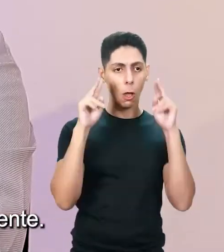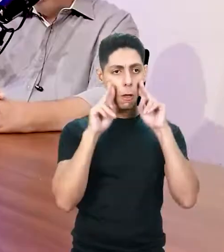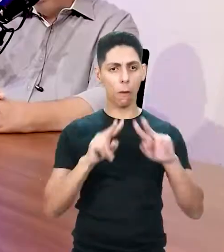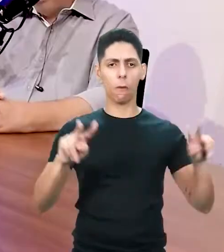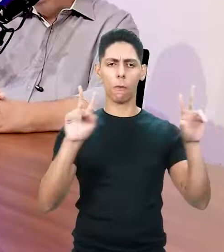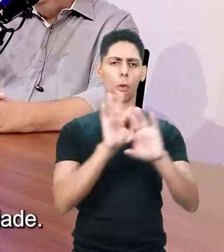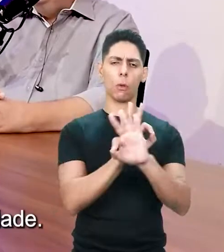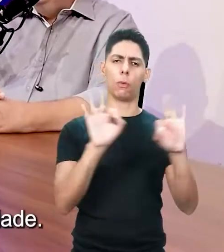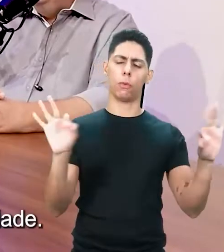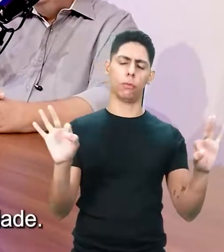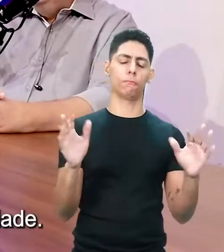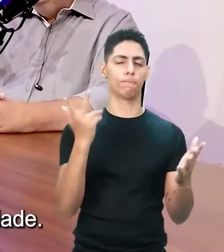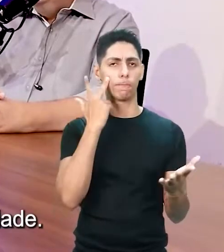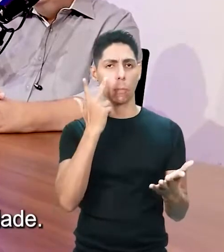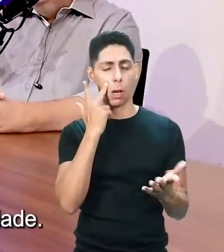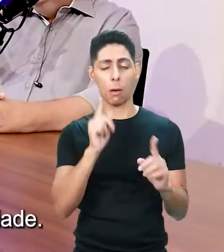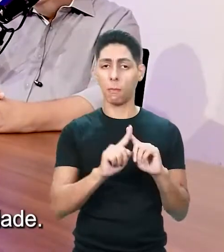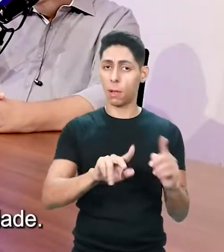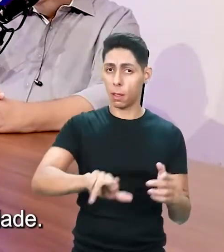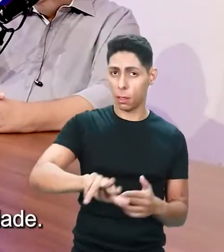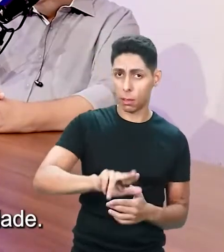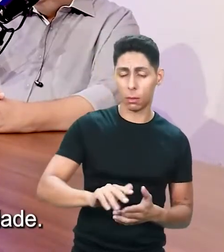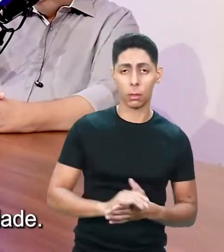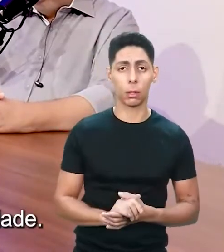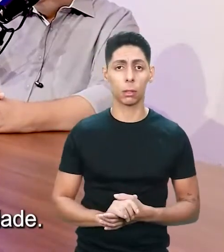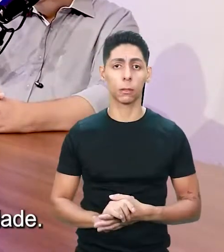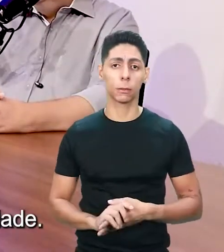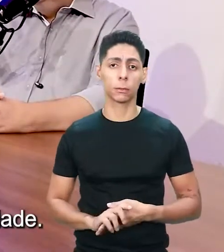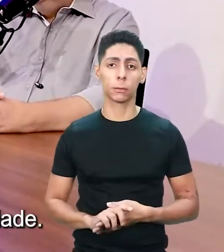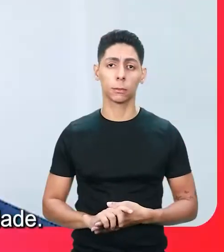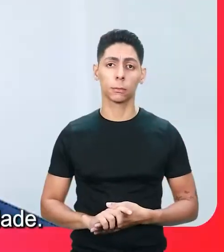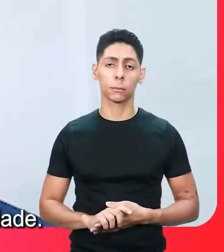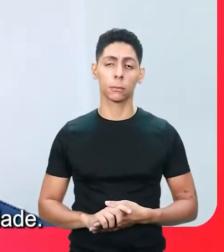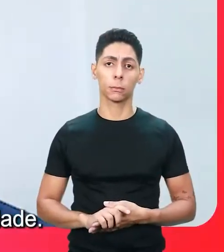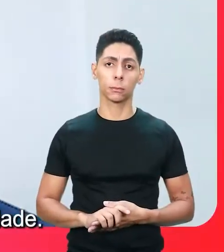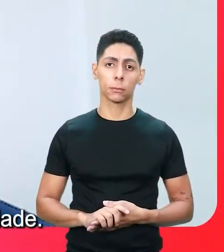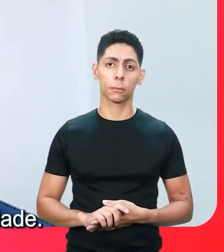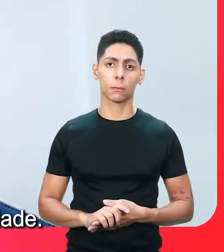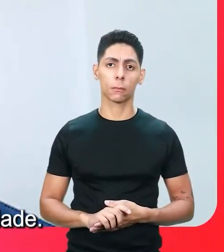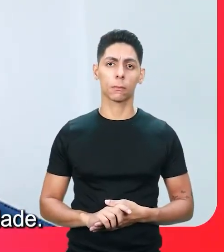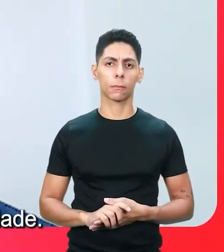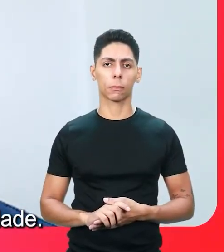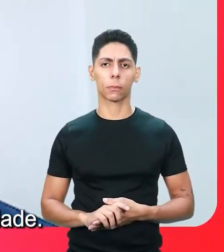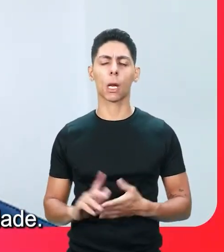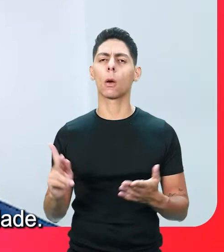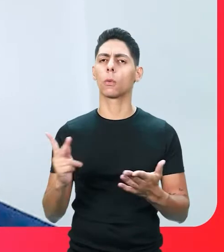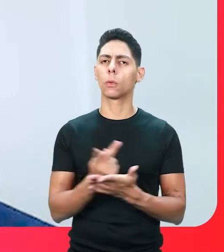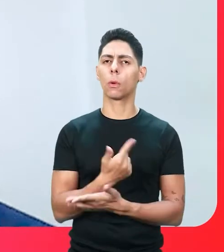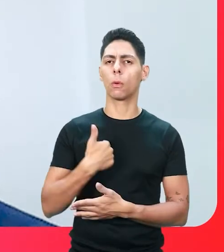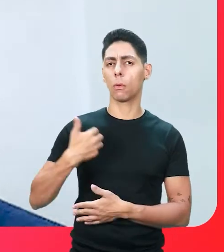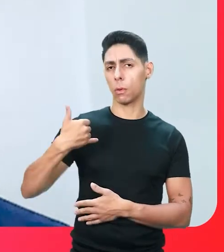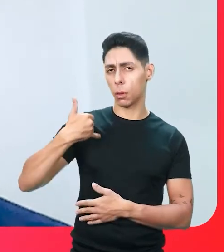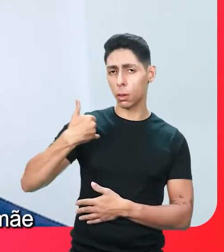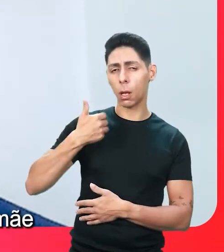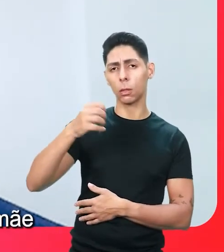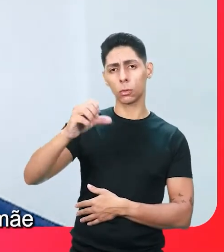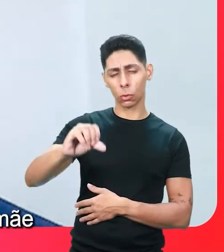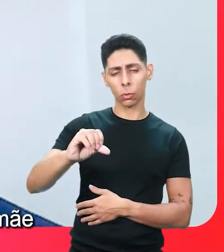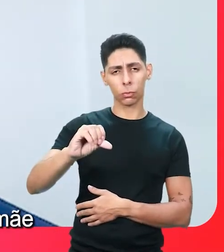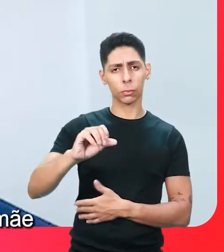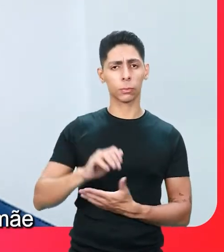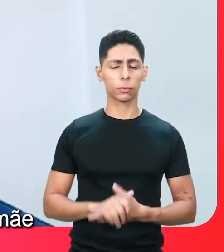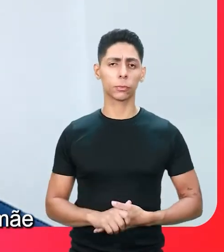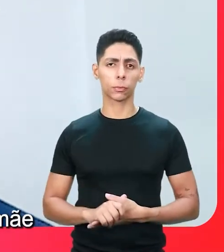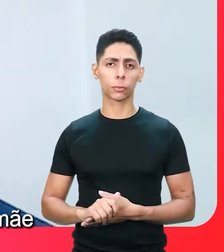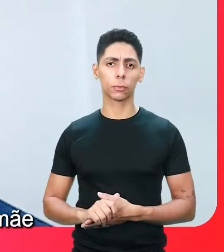Exatamente. Então, tem uma história ótima, eu com uns 9 anos de idade,